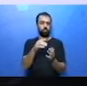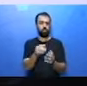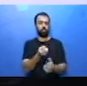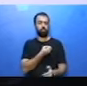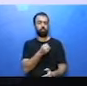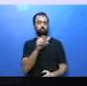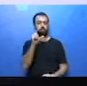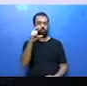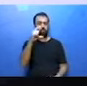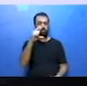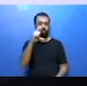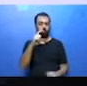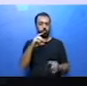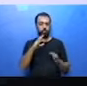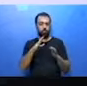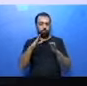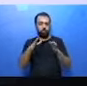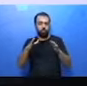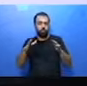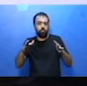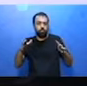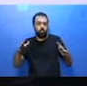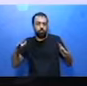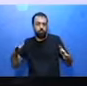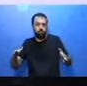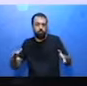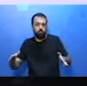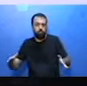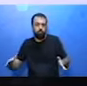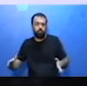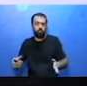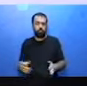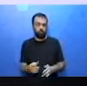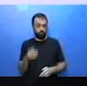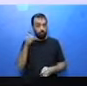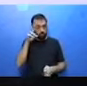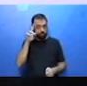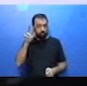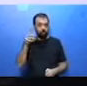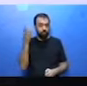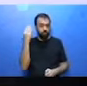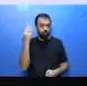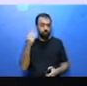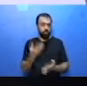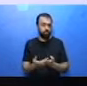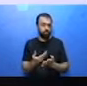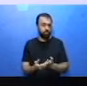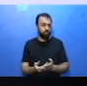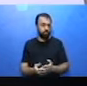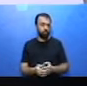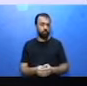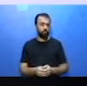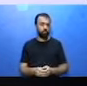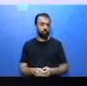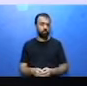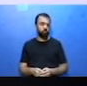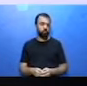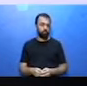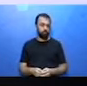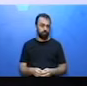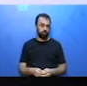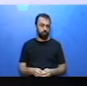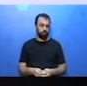chegar número maior lembra de escala passado o que aconteceu